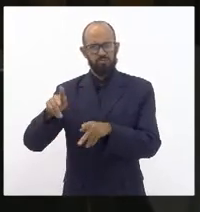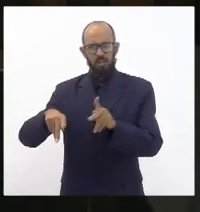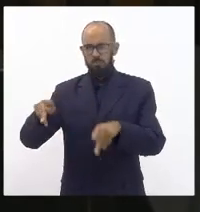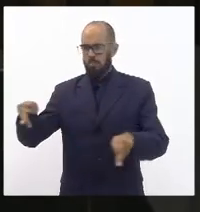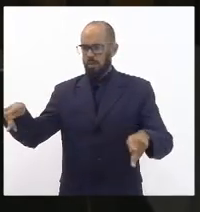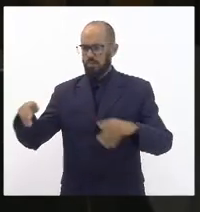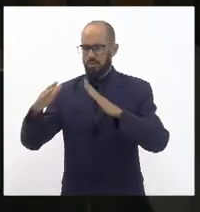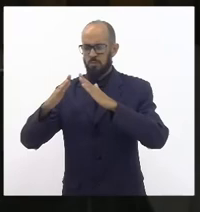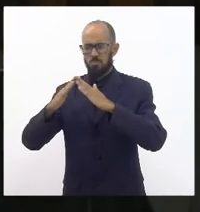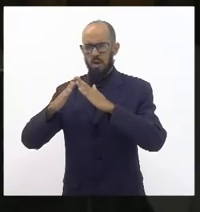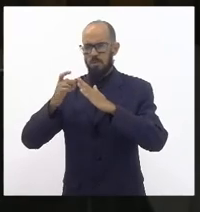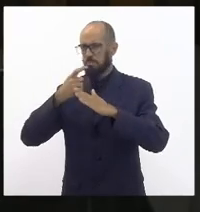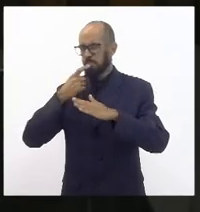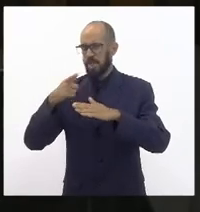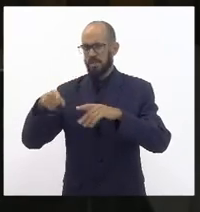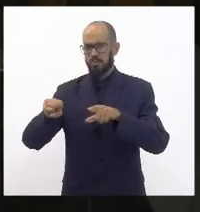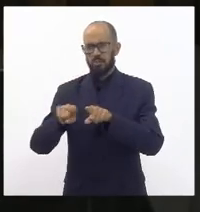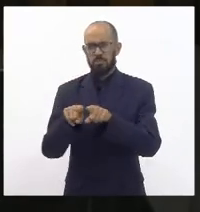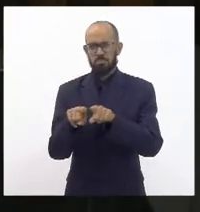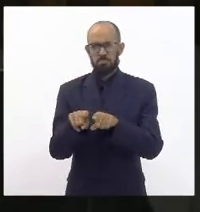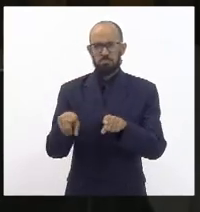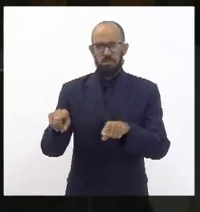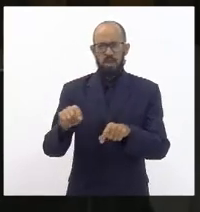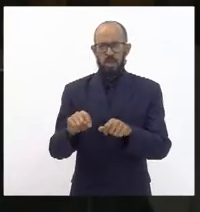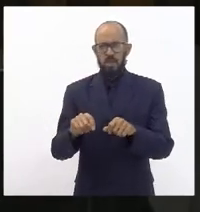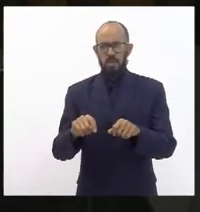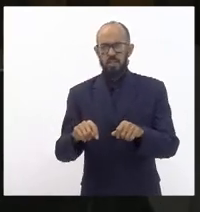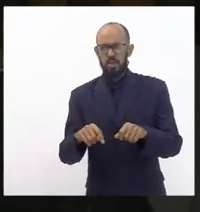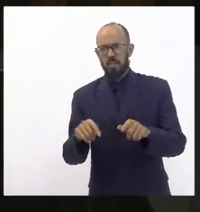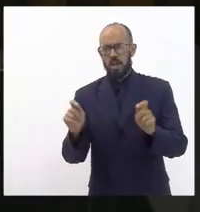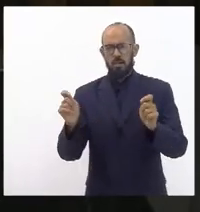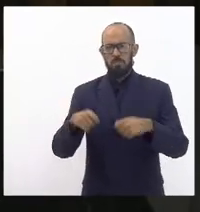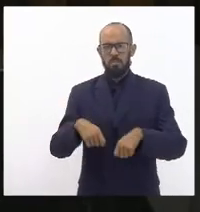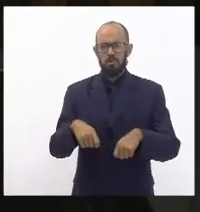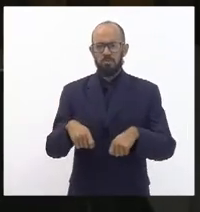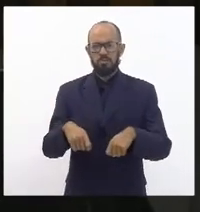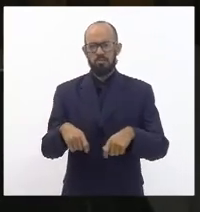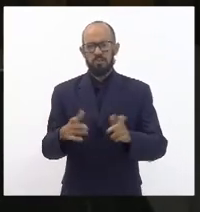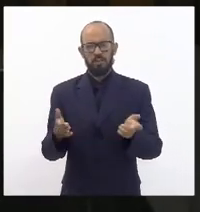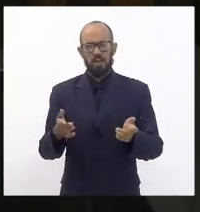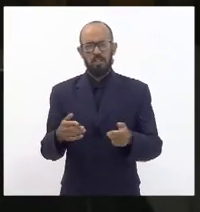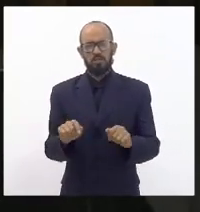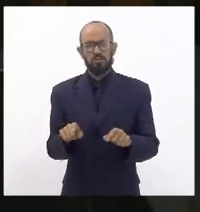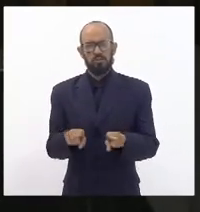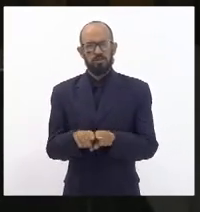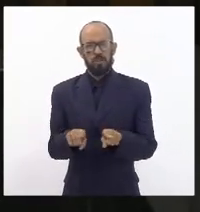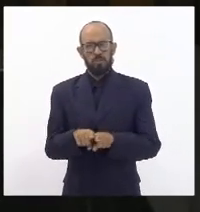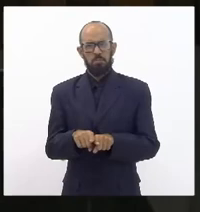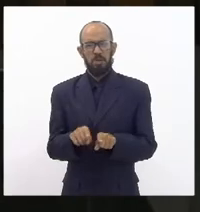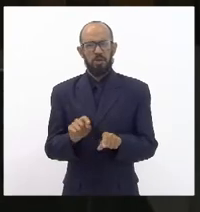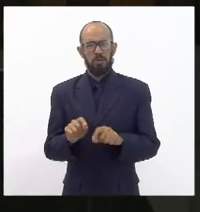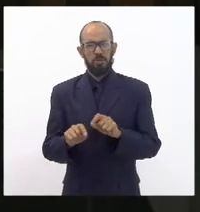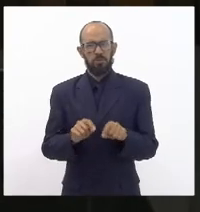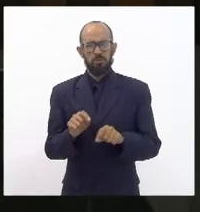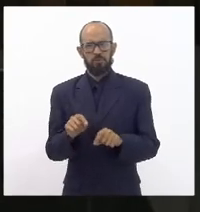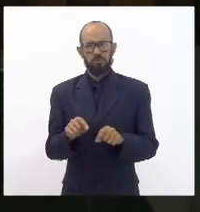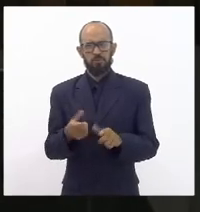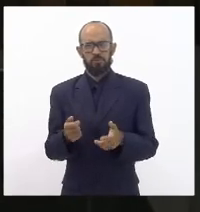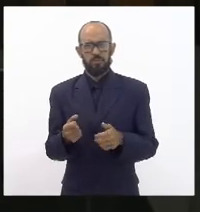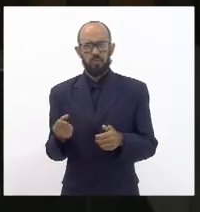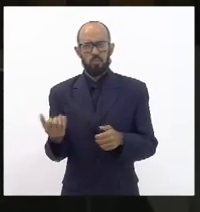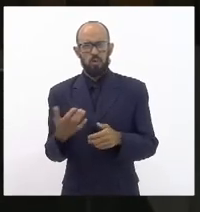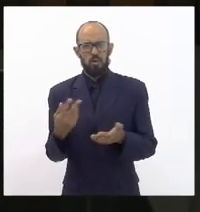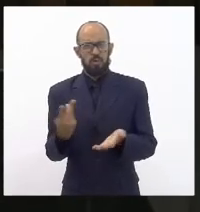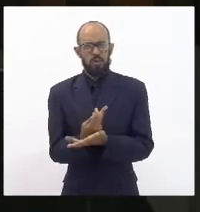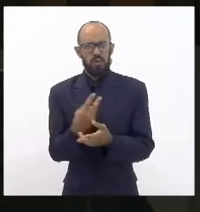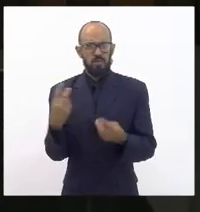é próximos e também com a possível e quase e quando se tem